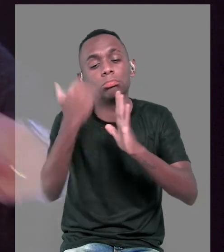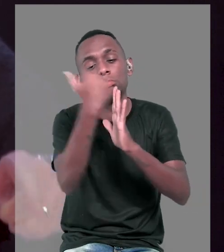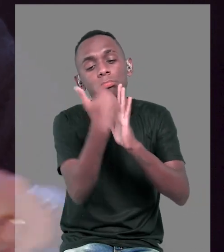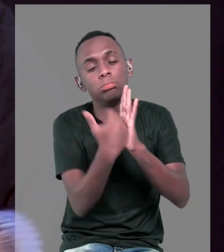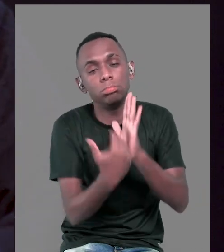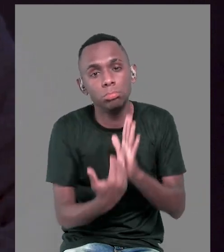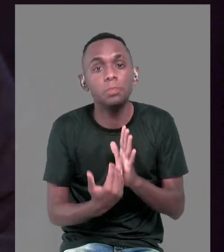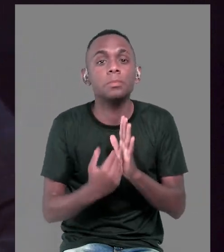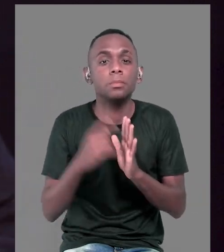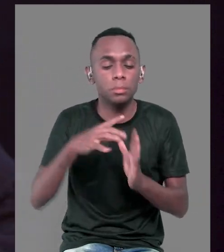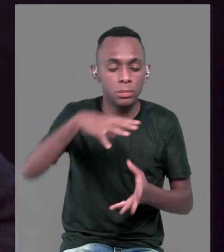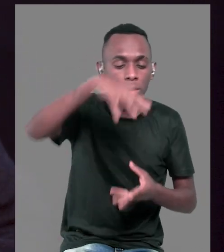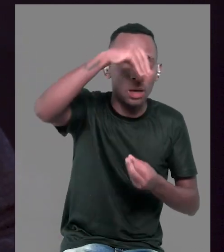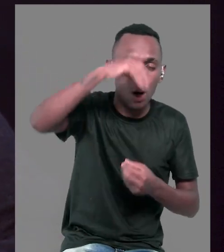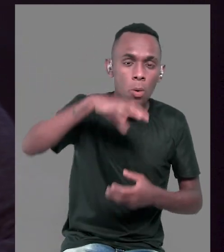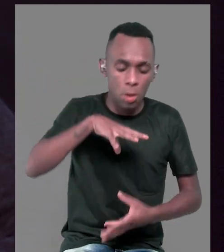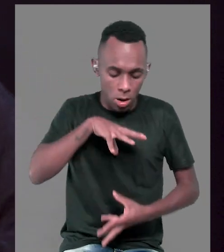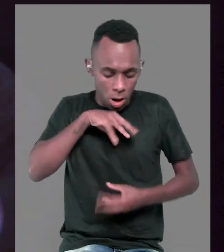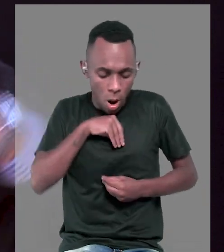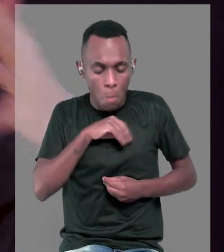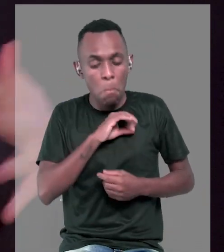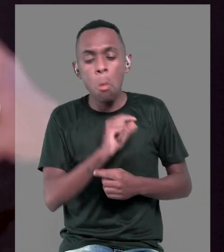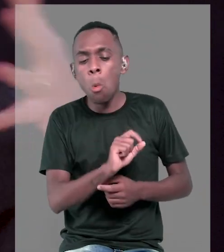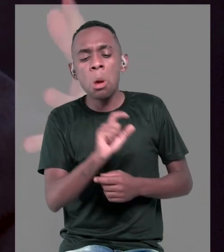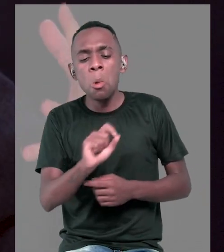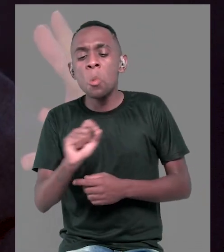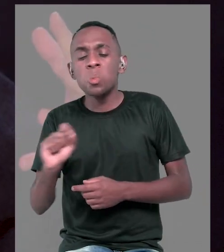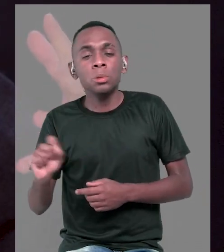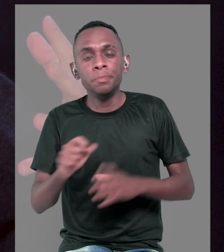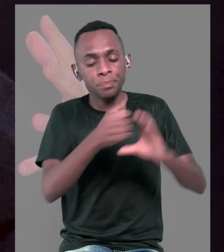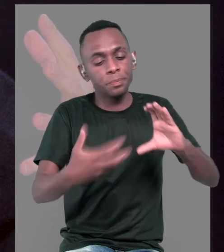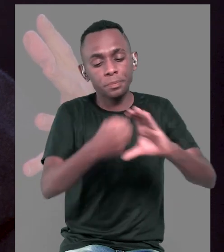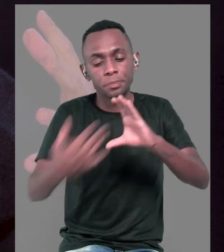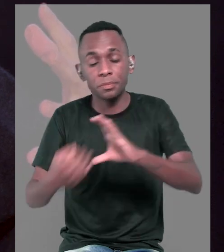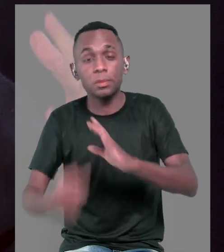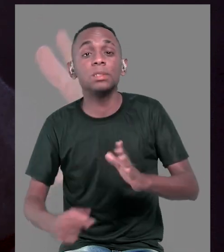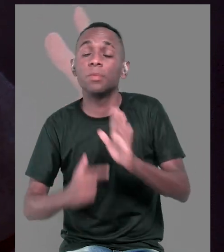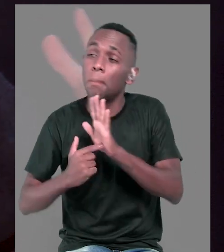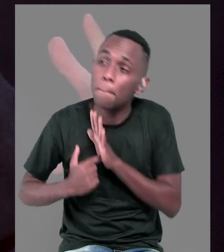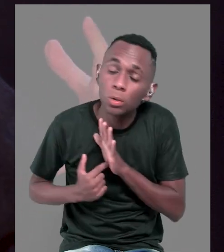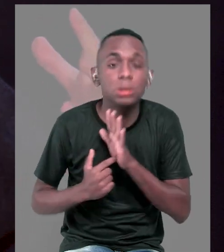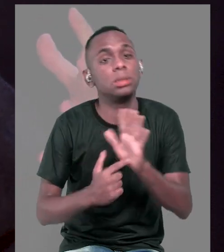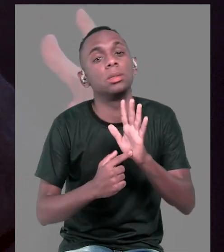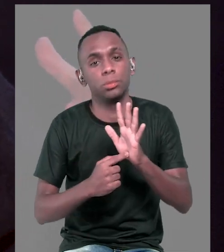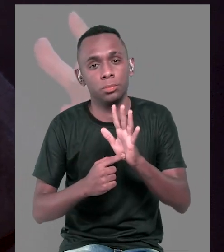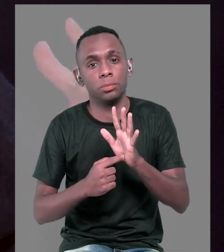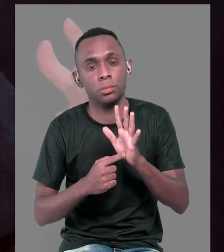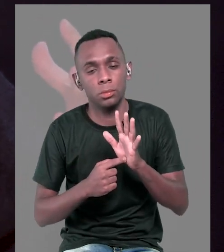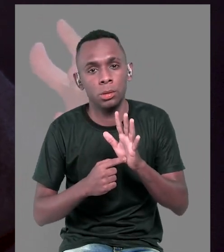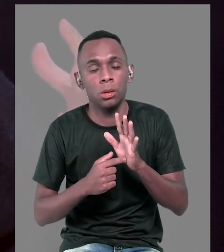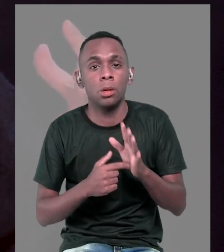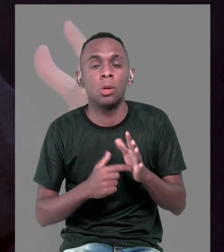que é espírito, e vai demonstrando isso. Não pode haver um